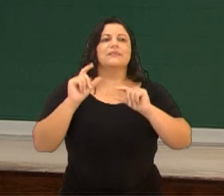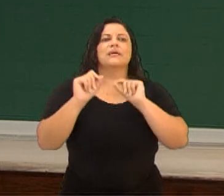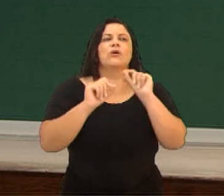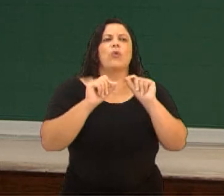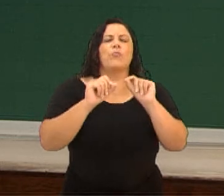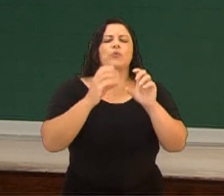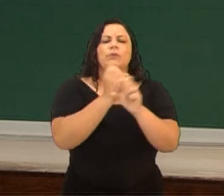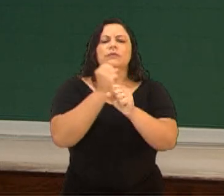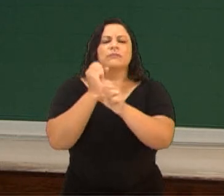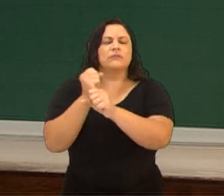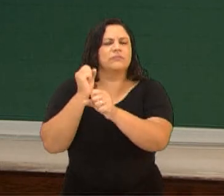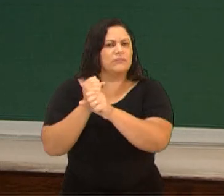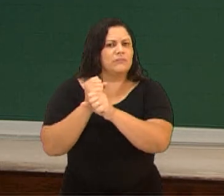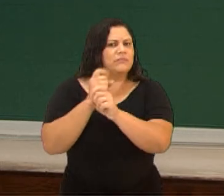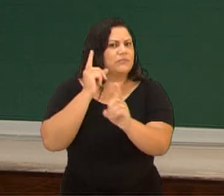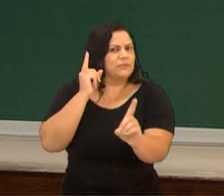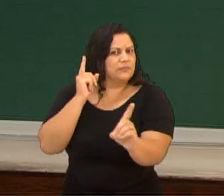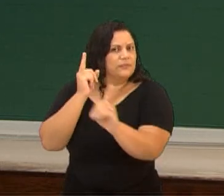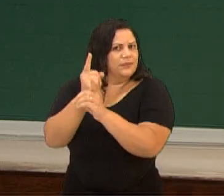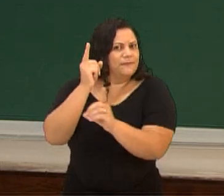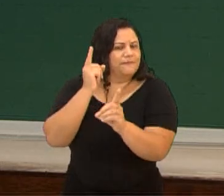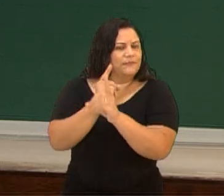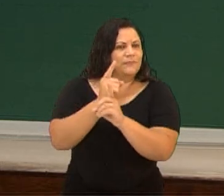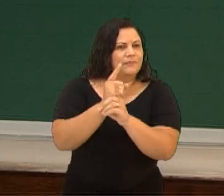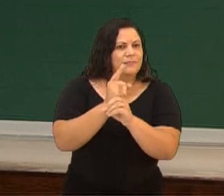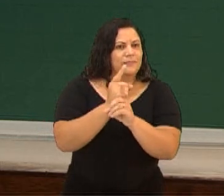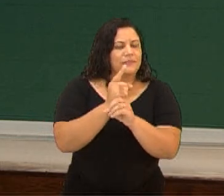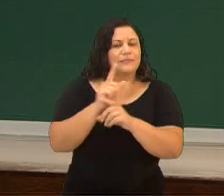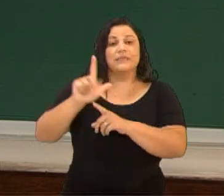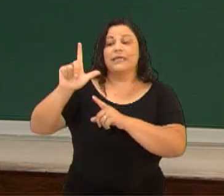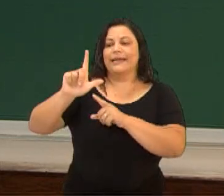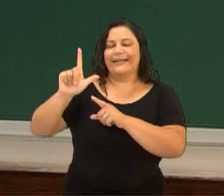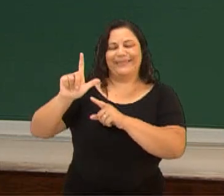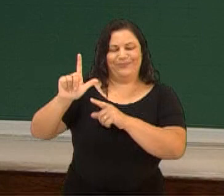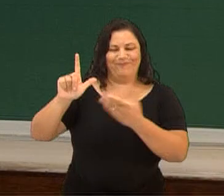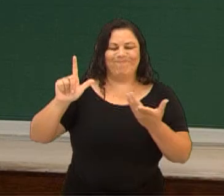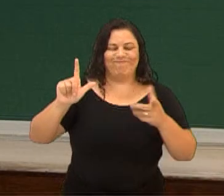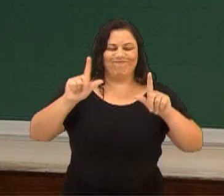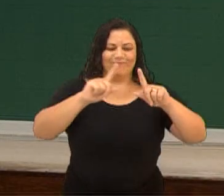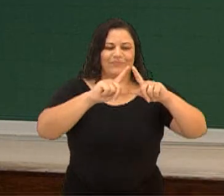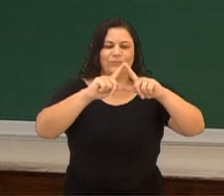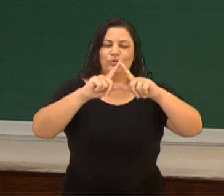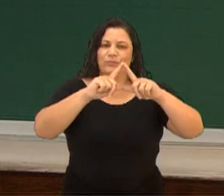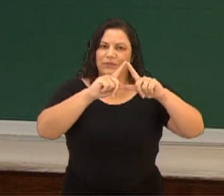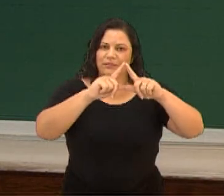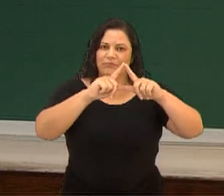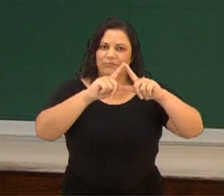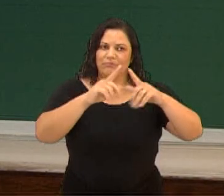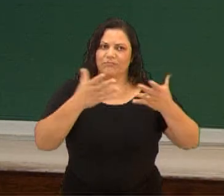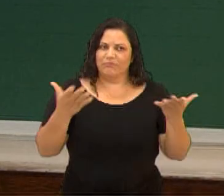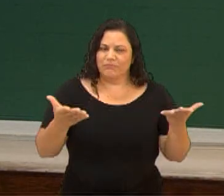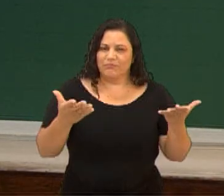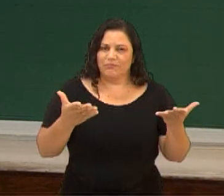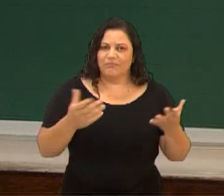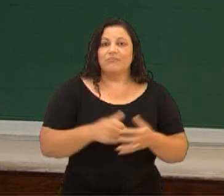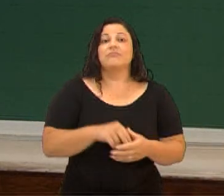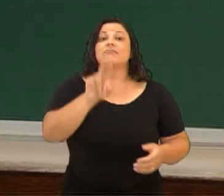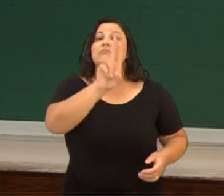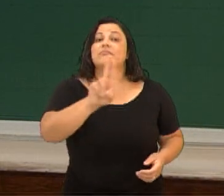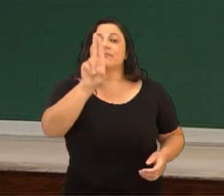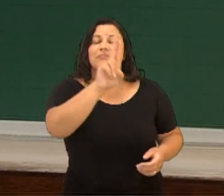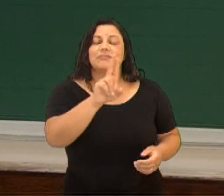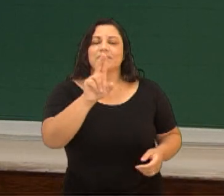área, nós devemos encontrar o valor dos lados desse triângulo. Aí nós vamos usar aquela